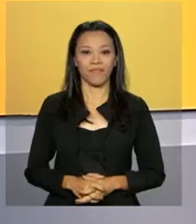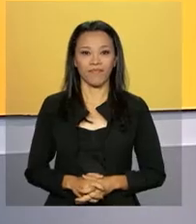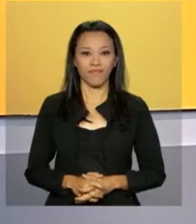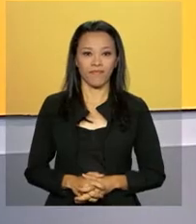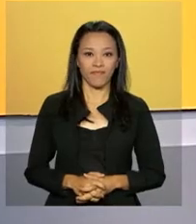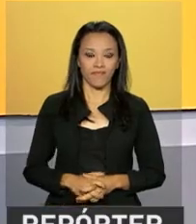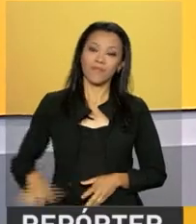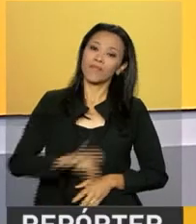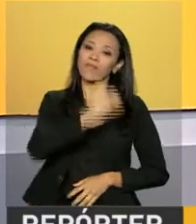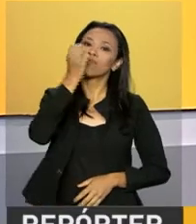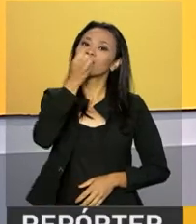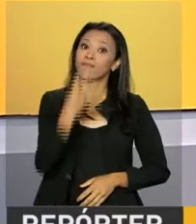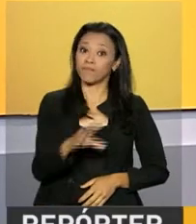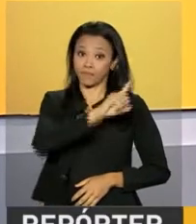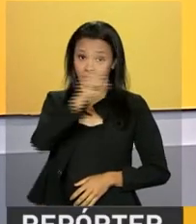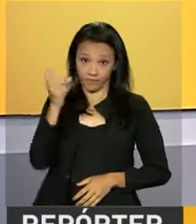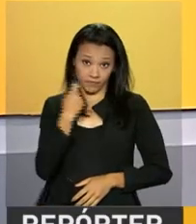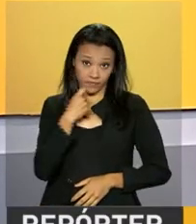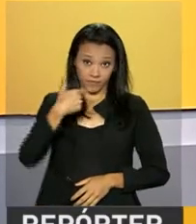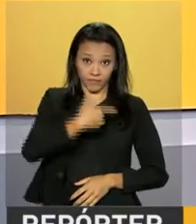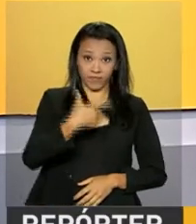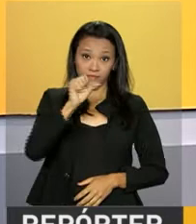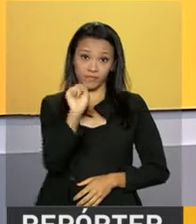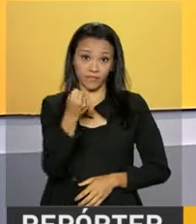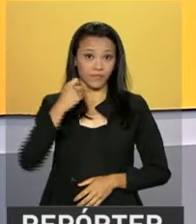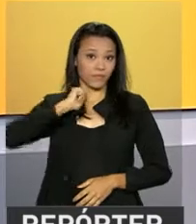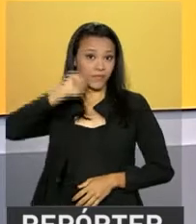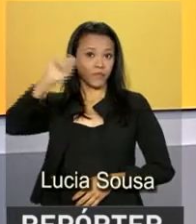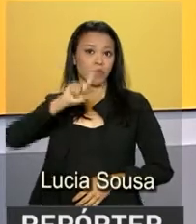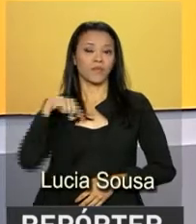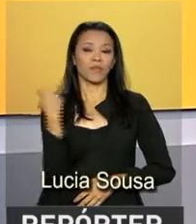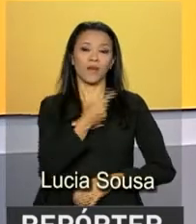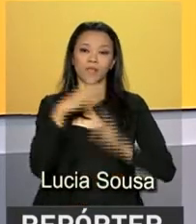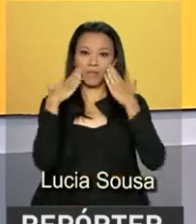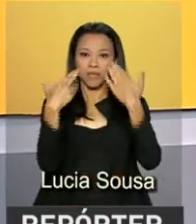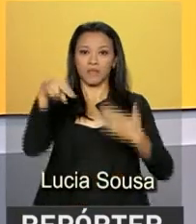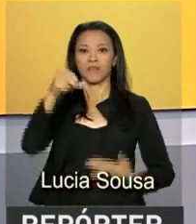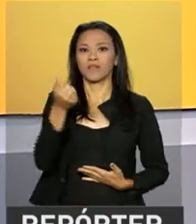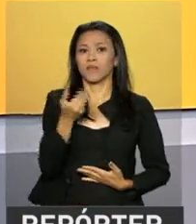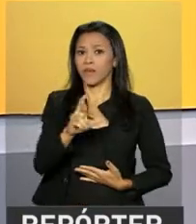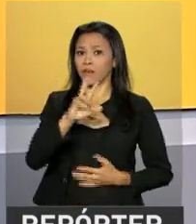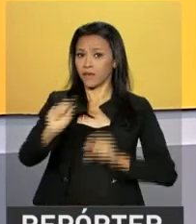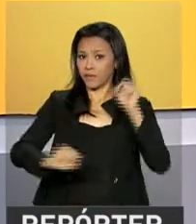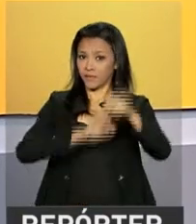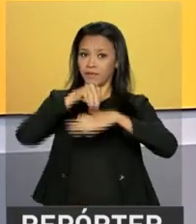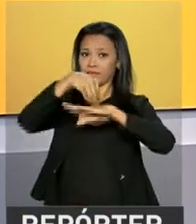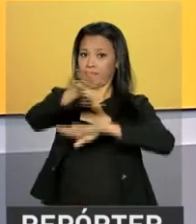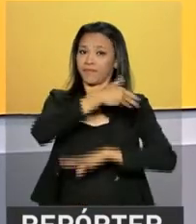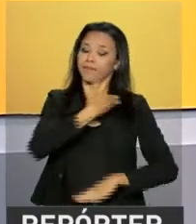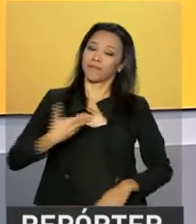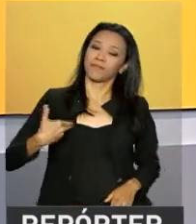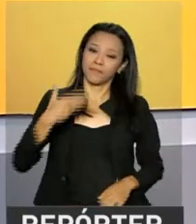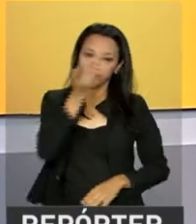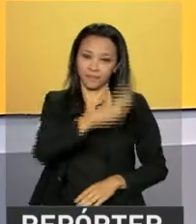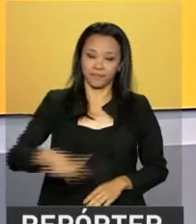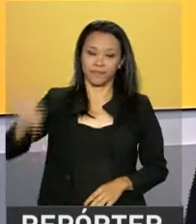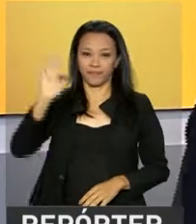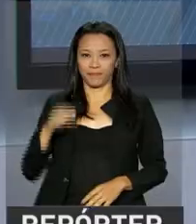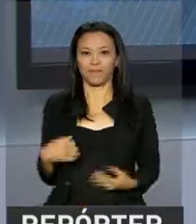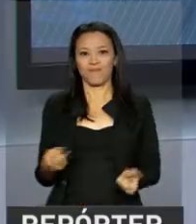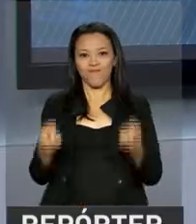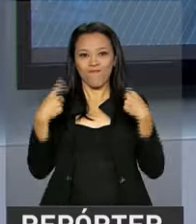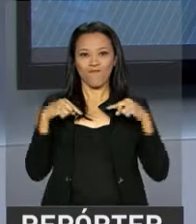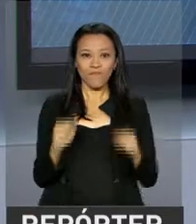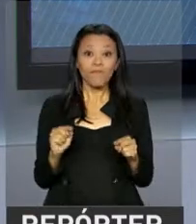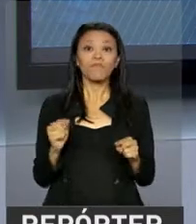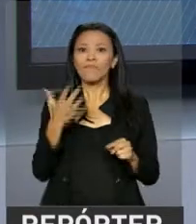olá bom dia sexta-feira 28 de abril estamos no ar com repórter e nbr e as notícias do governo federal